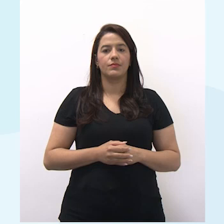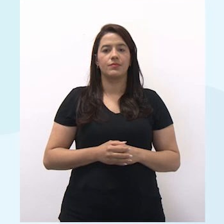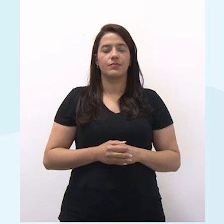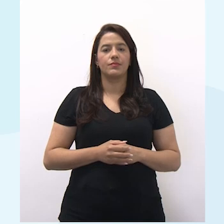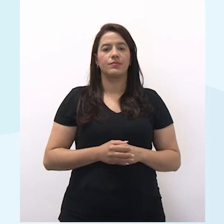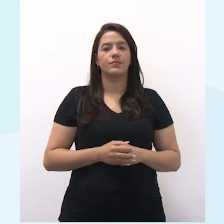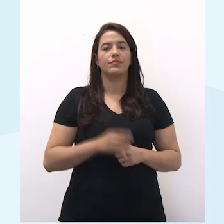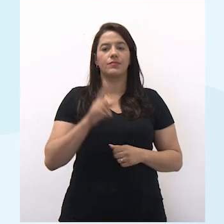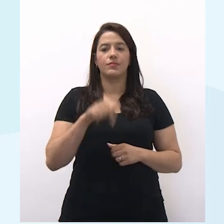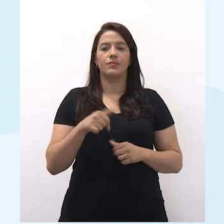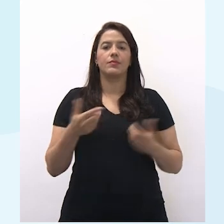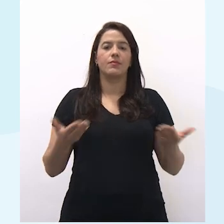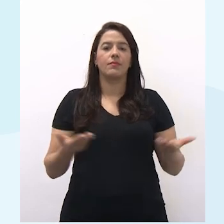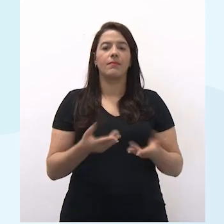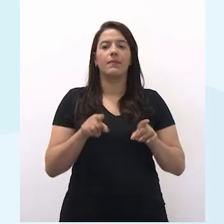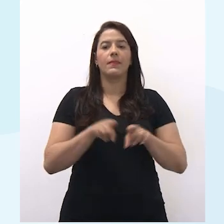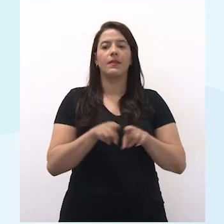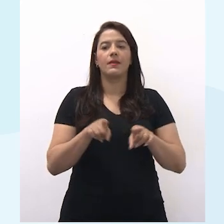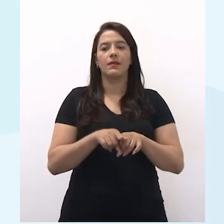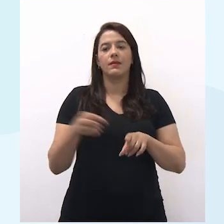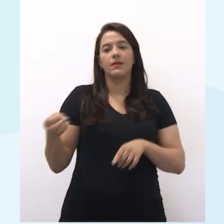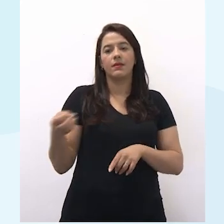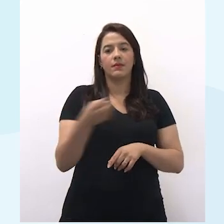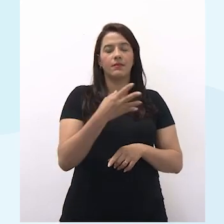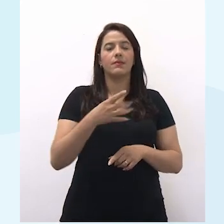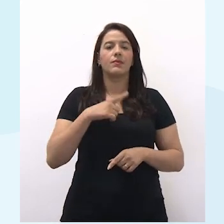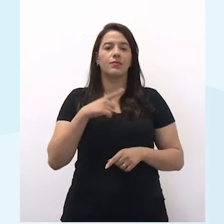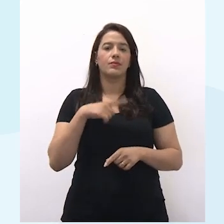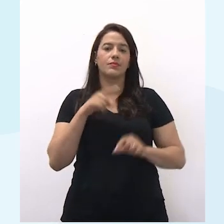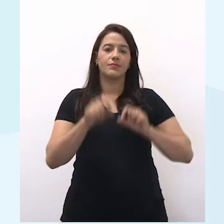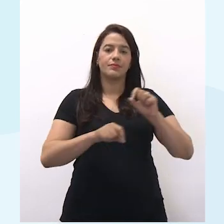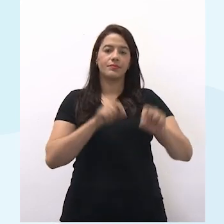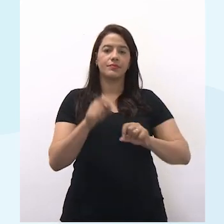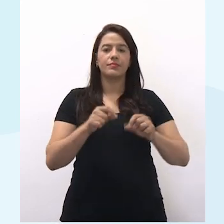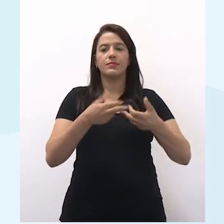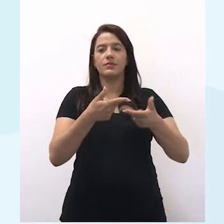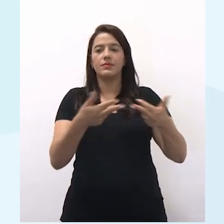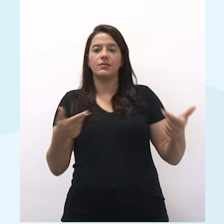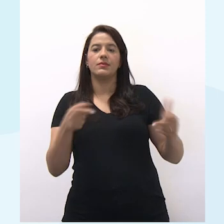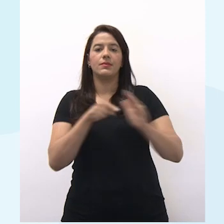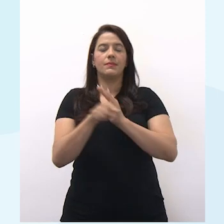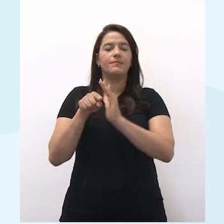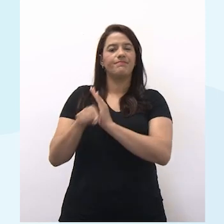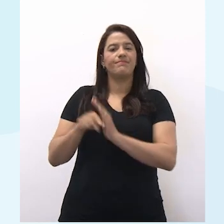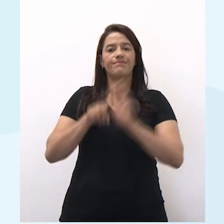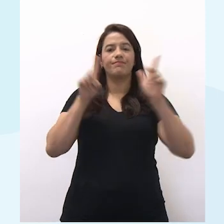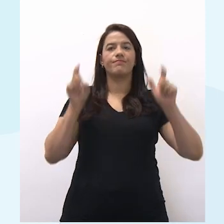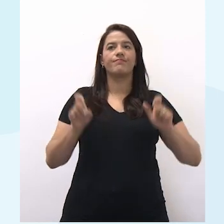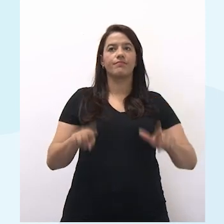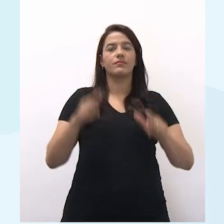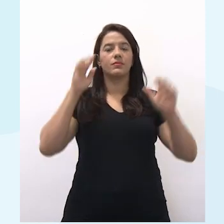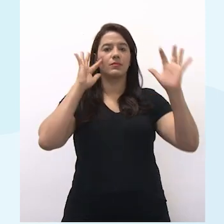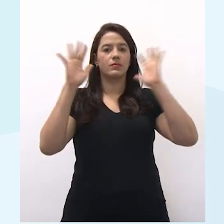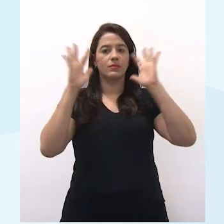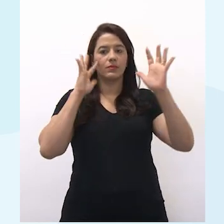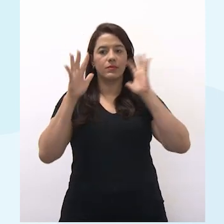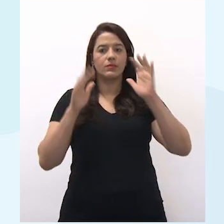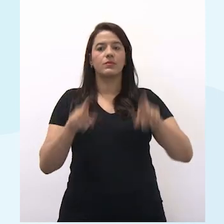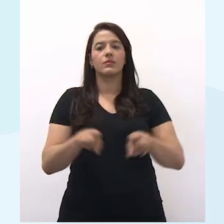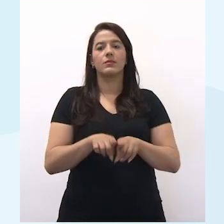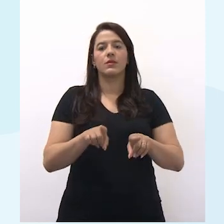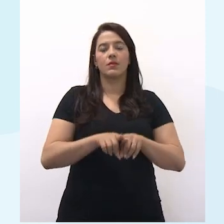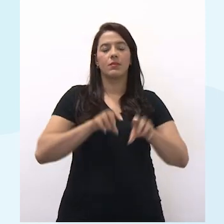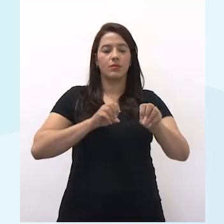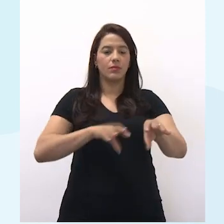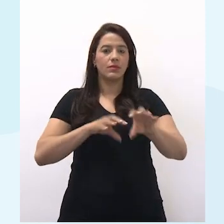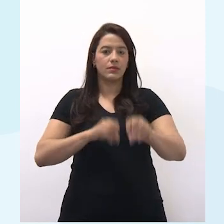nesse momento nós teremos aí um novo paradigma, né? São questões a serem refletidas, né? O ensino híbrido